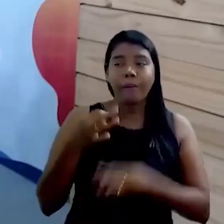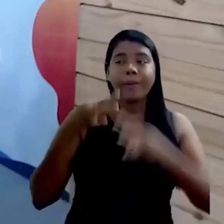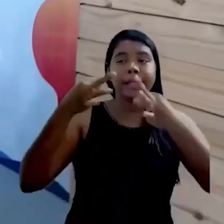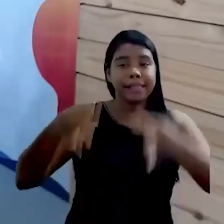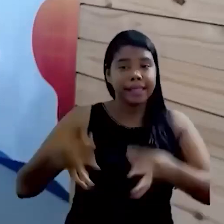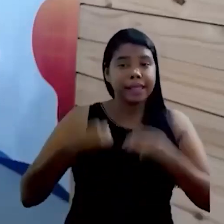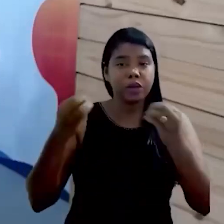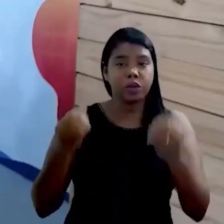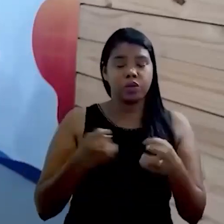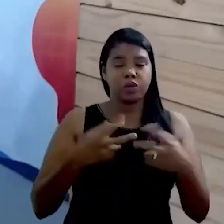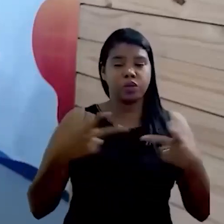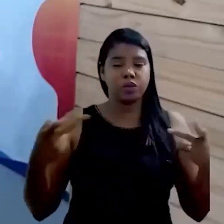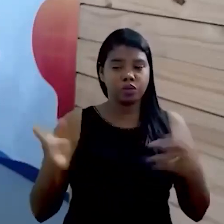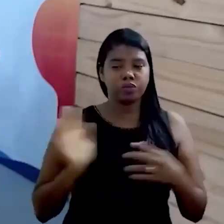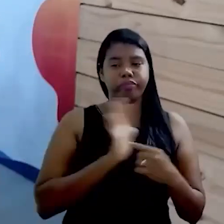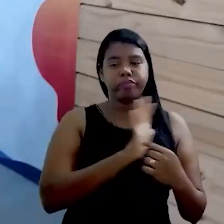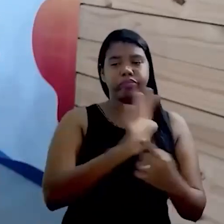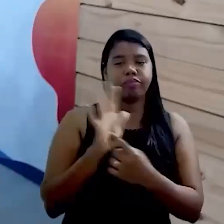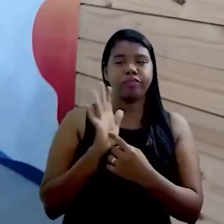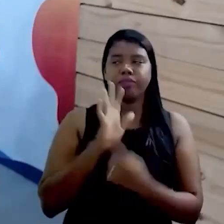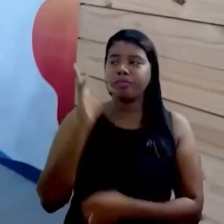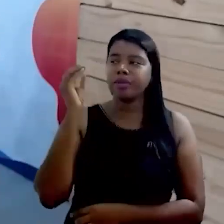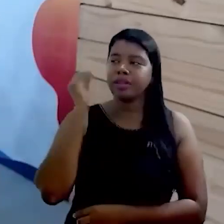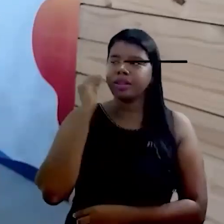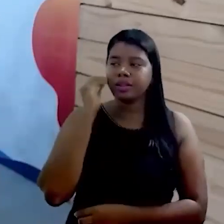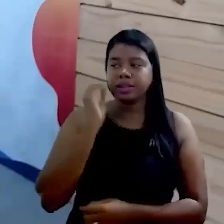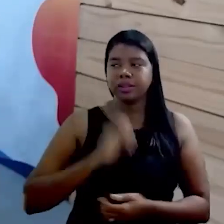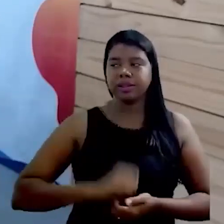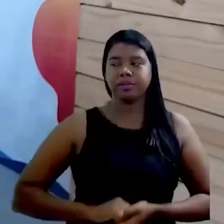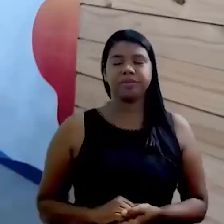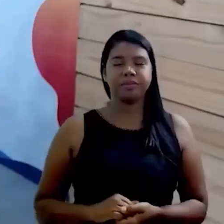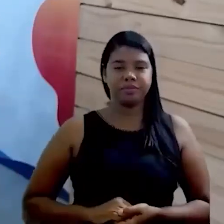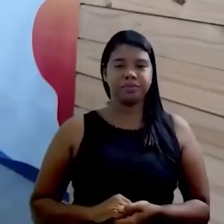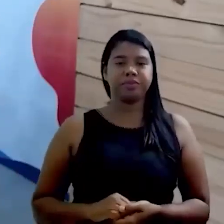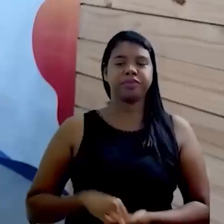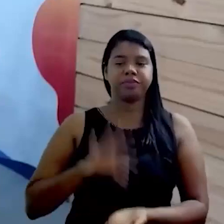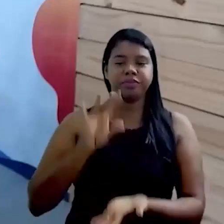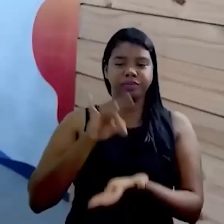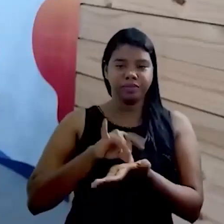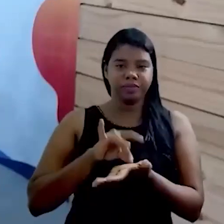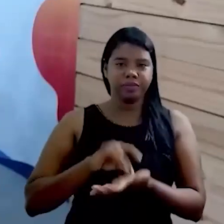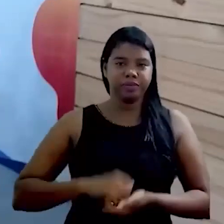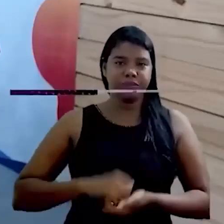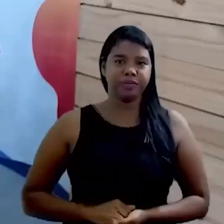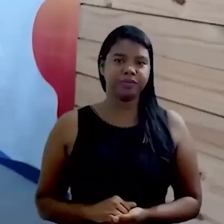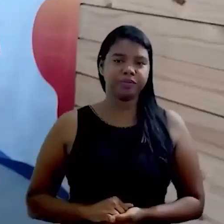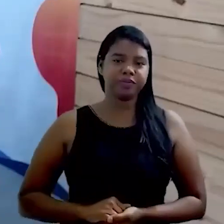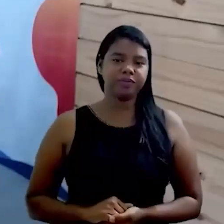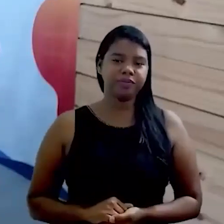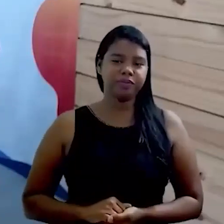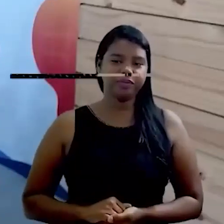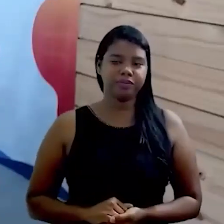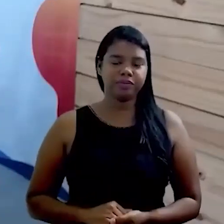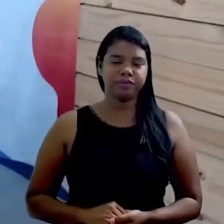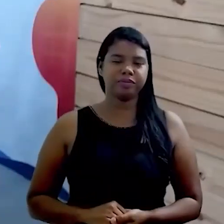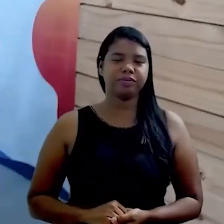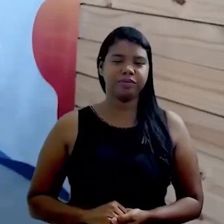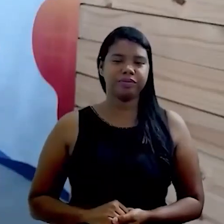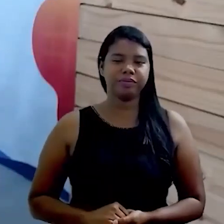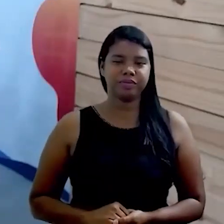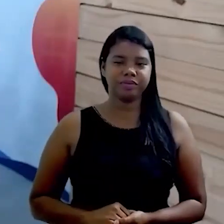né, de coisas que vão envolver lá aquela experiência de consumo. Exatamente. E a gente está